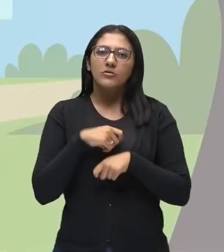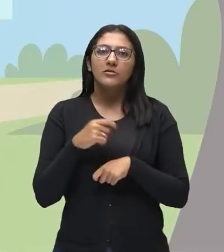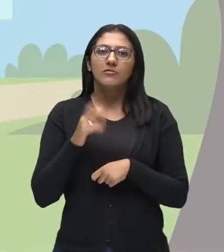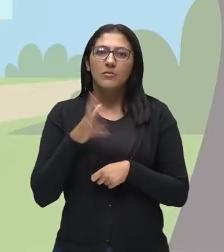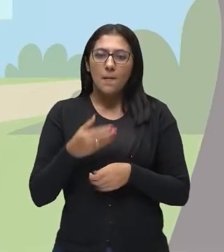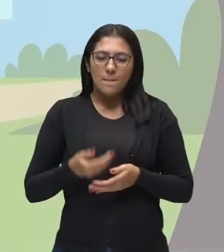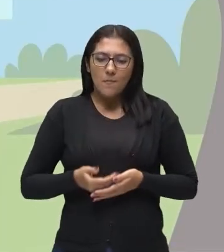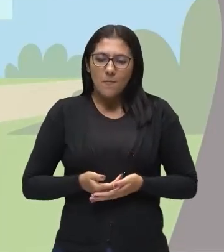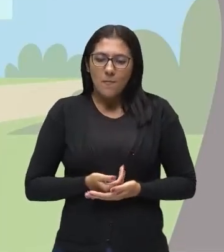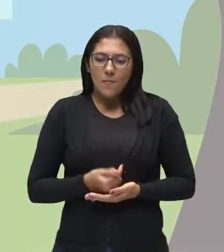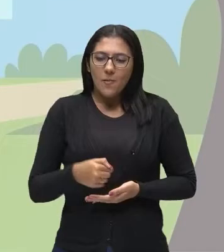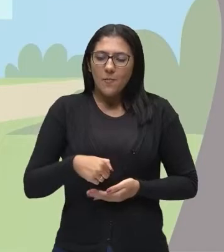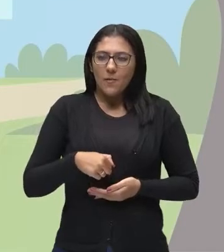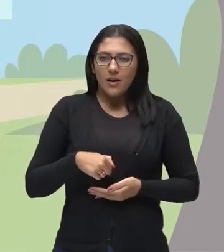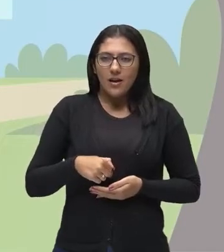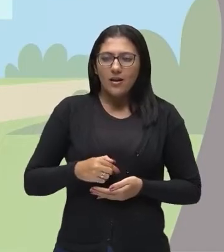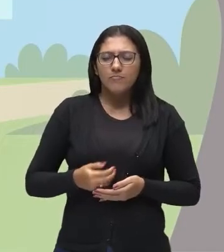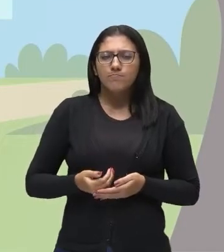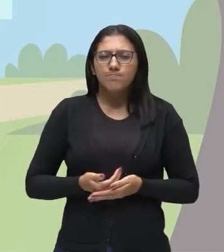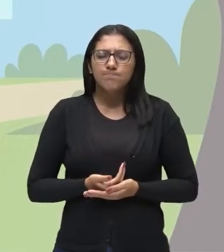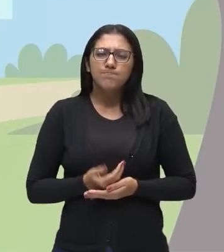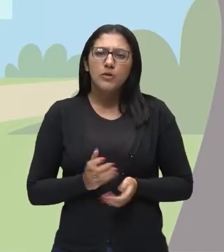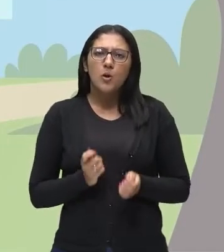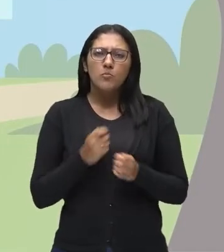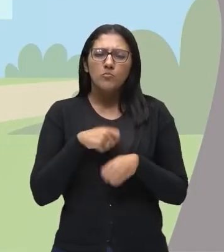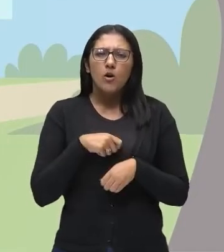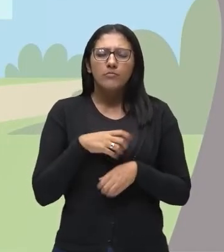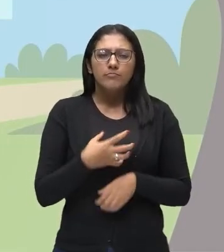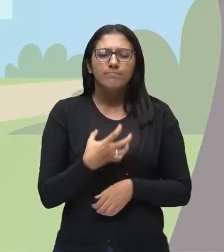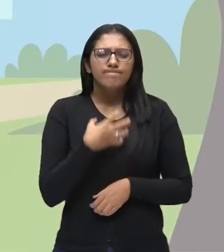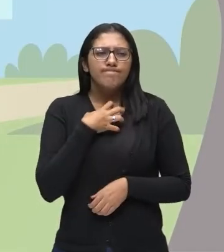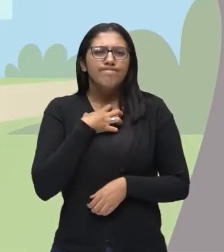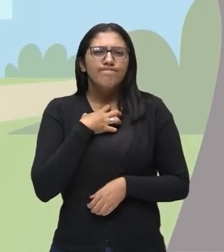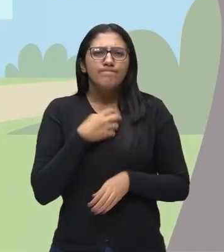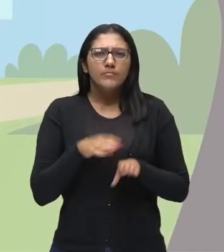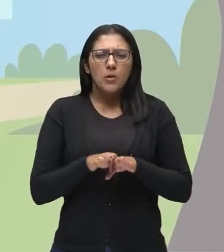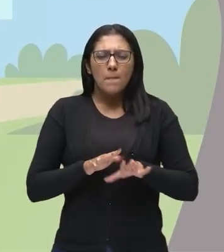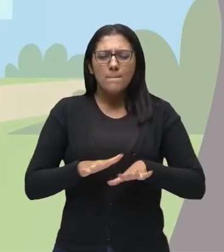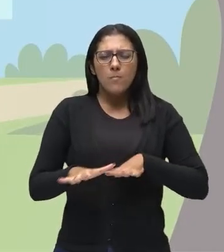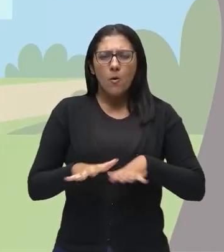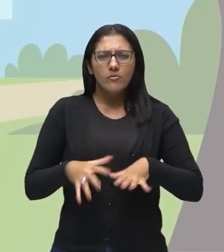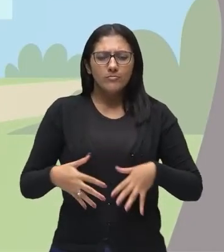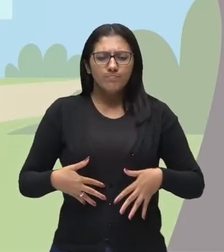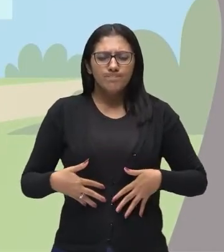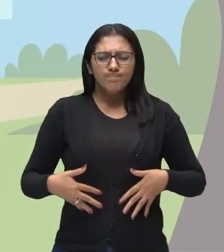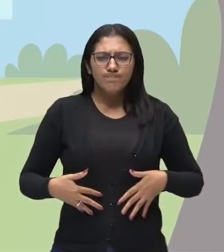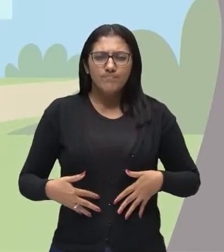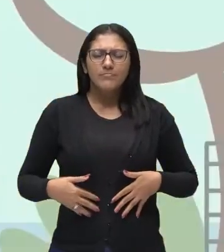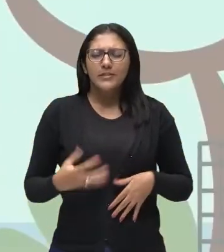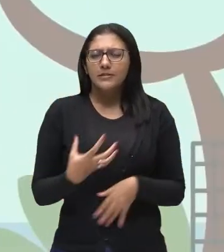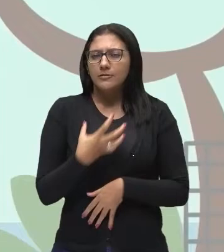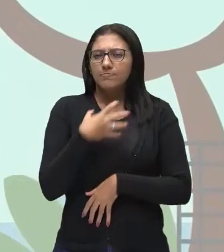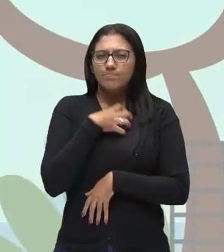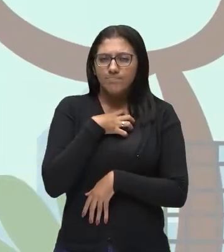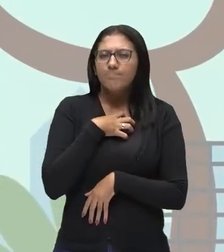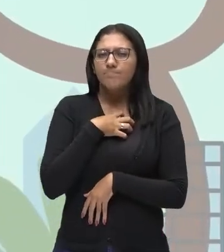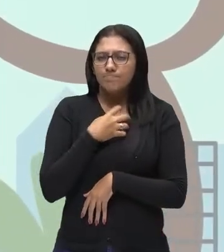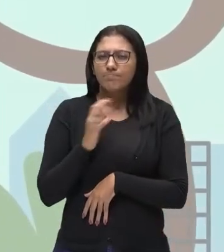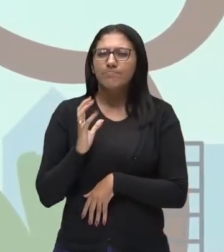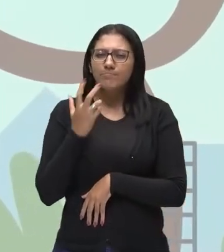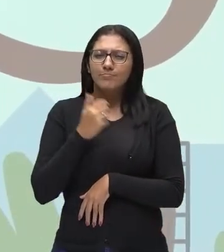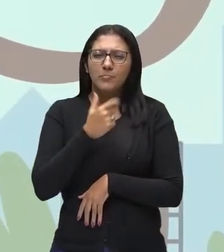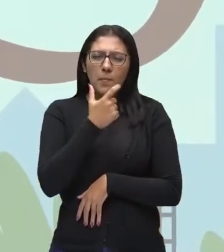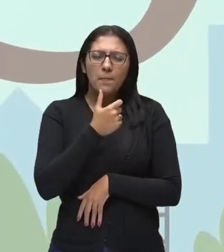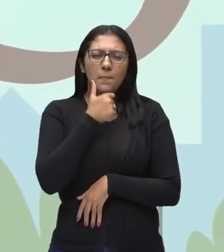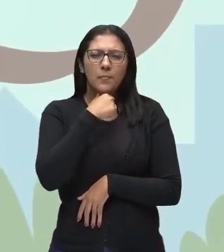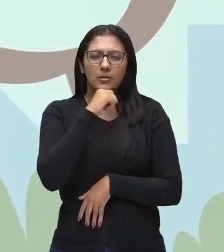sensações, né? Ele já pode ouvir, né? A mãe já sente o feto ali mexer, é uma emoção muito grande para a mãe. E